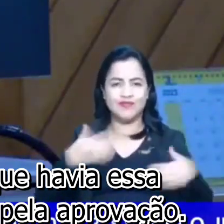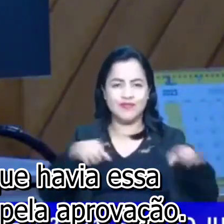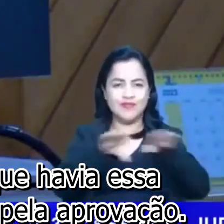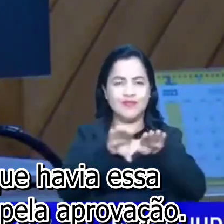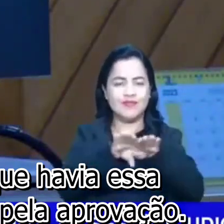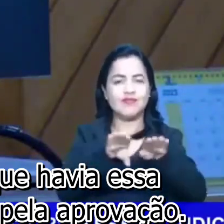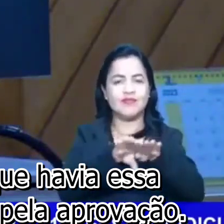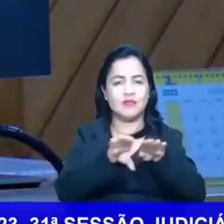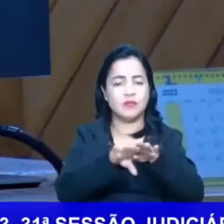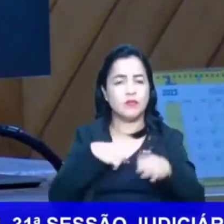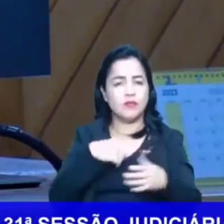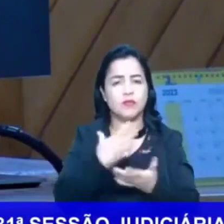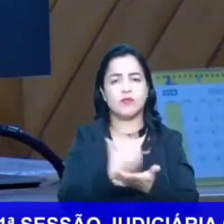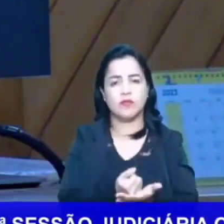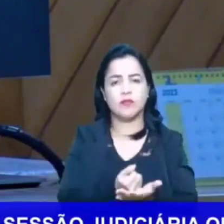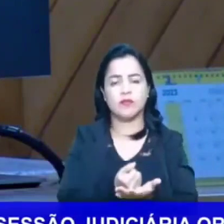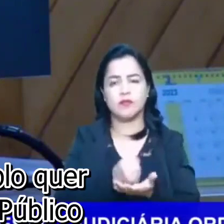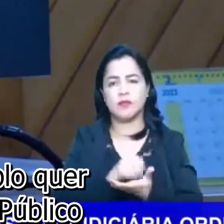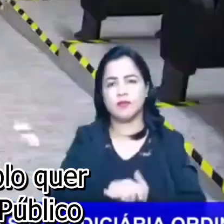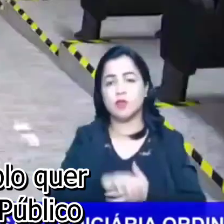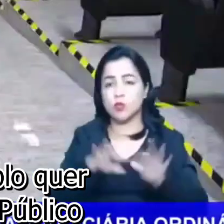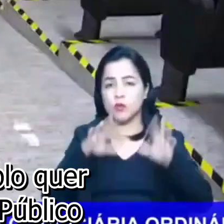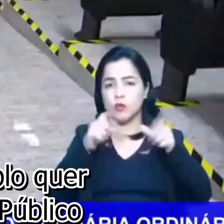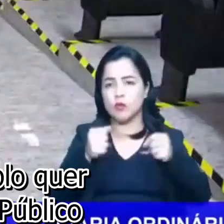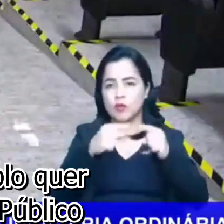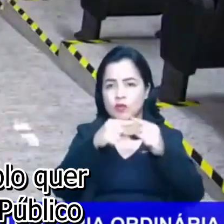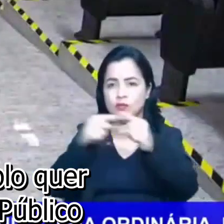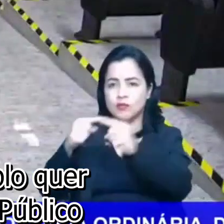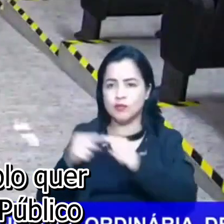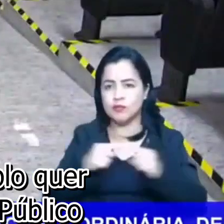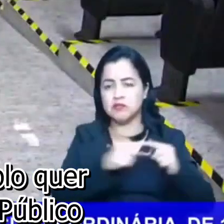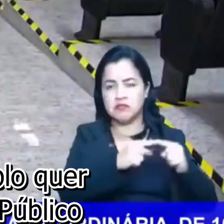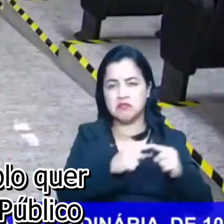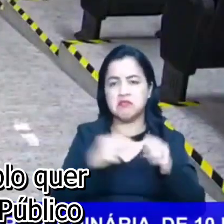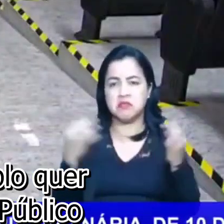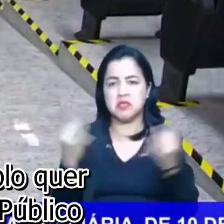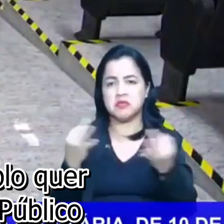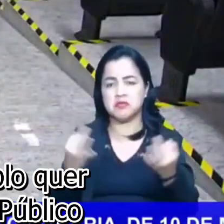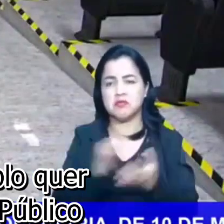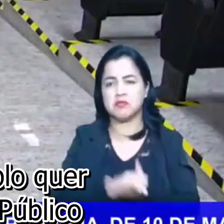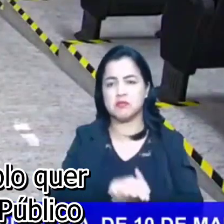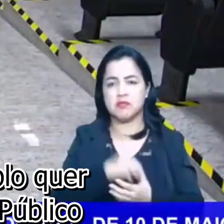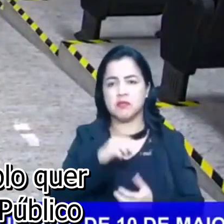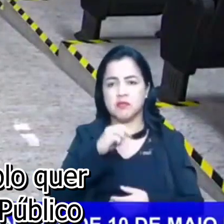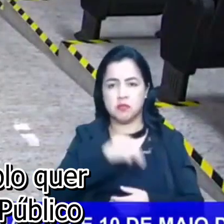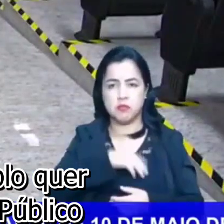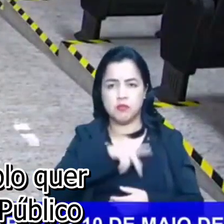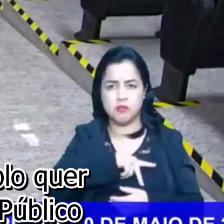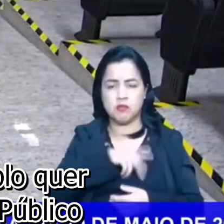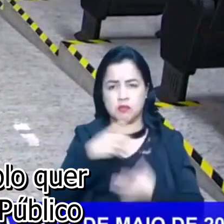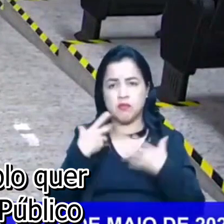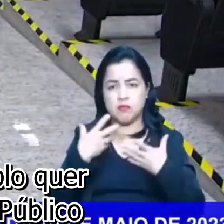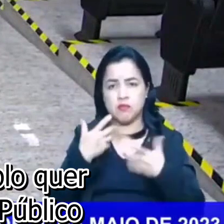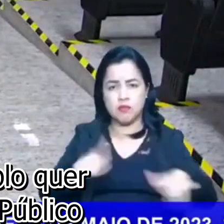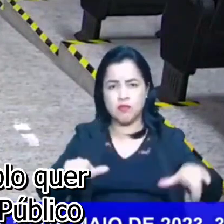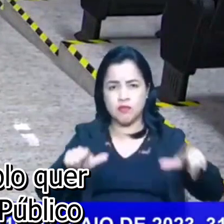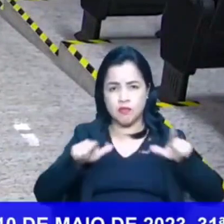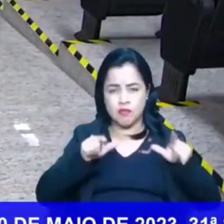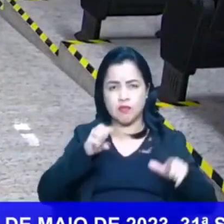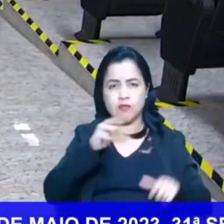então eu sou pela aprovação. Todos estão de acordo? Novamente, perfeito. Doutor Pablo, quer que eu coloque na certidão que o Ministério